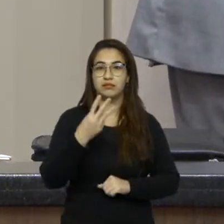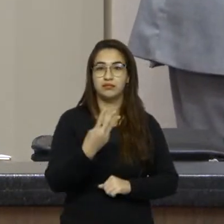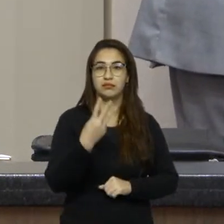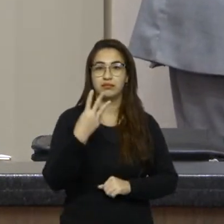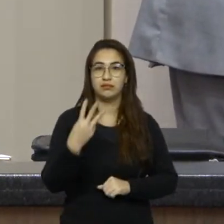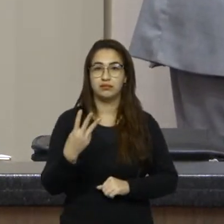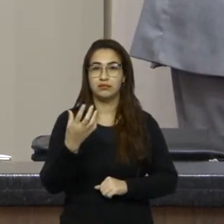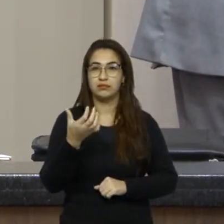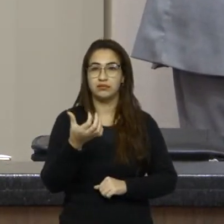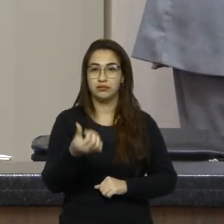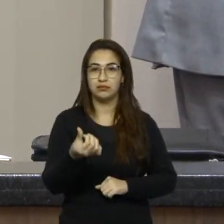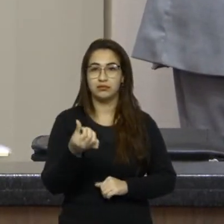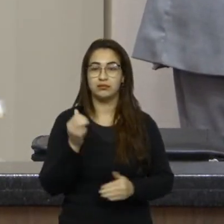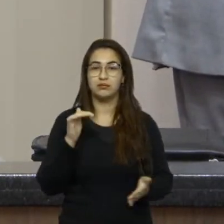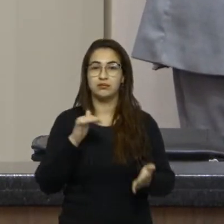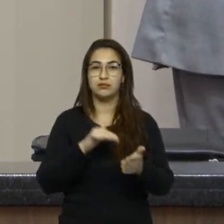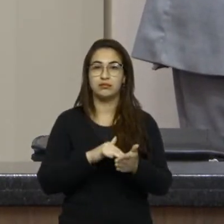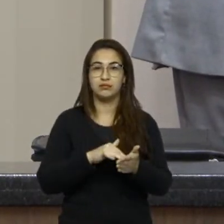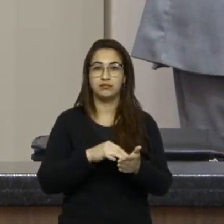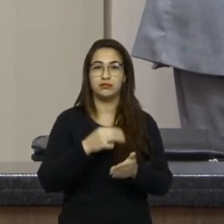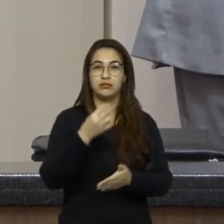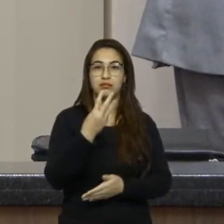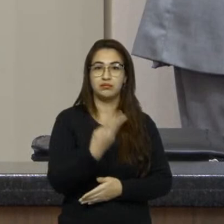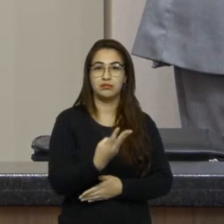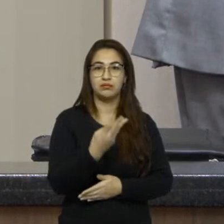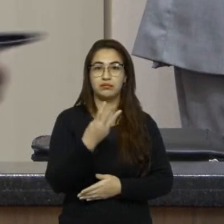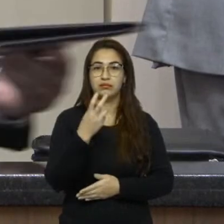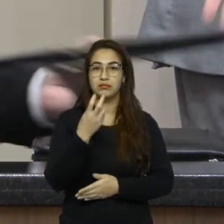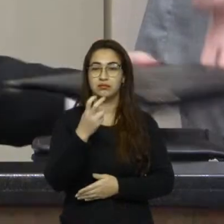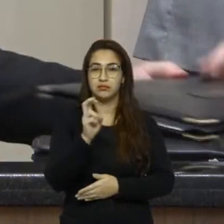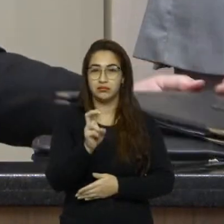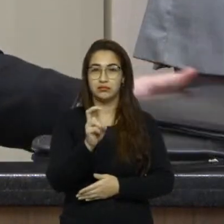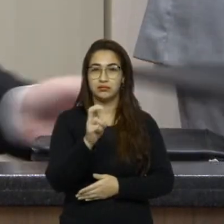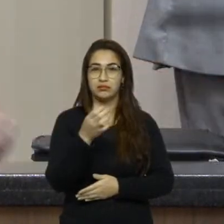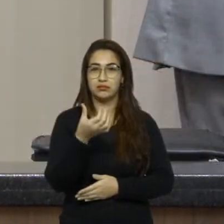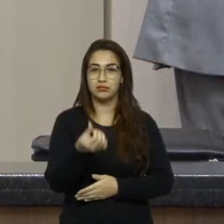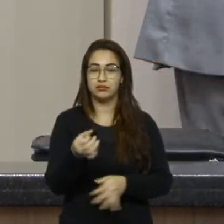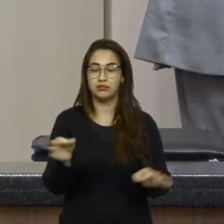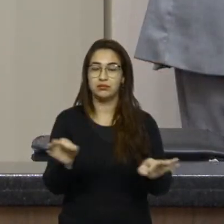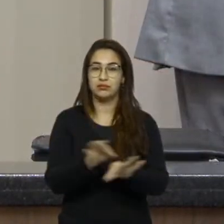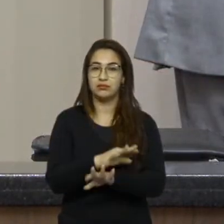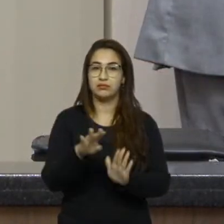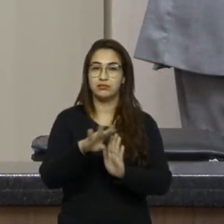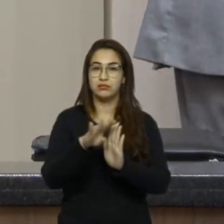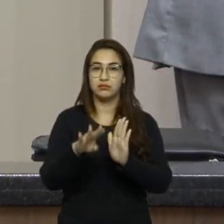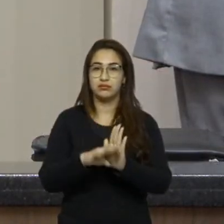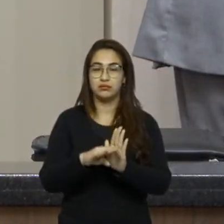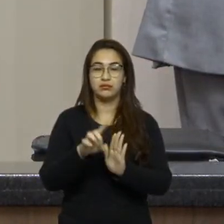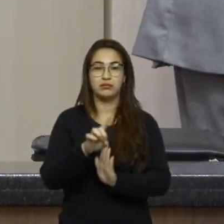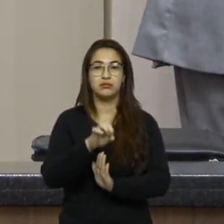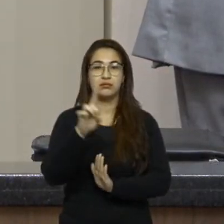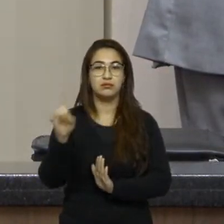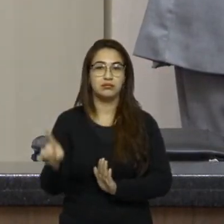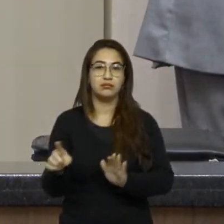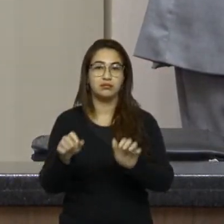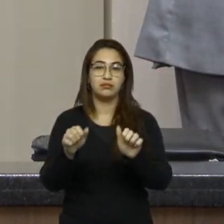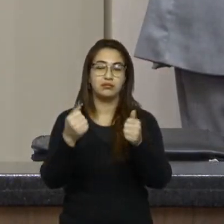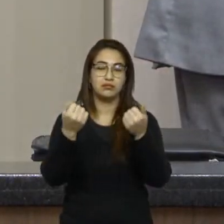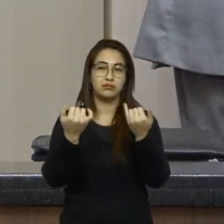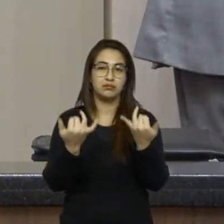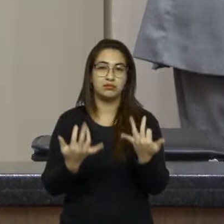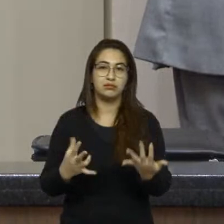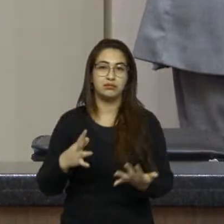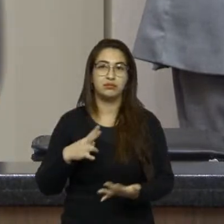336 a 356. Encerrada a ordem do dia, passamos para explicações